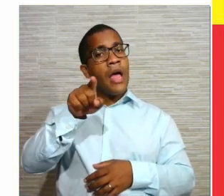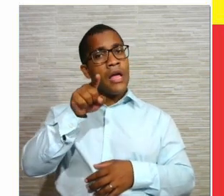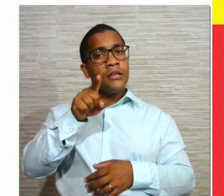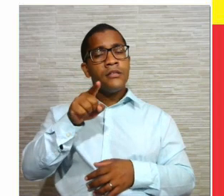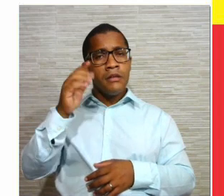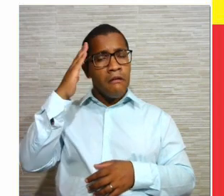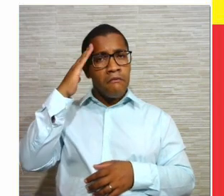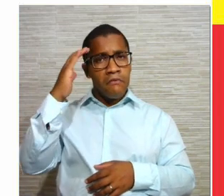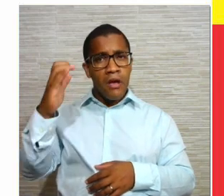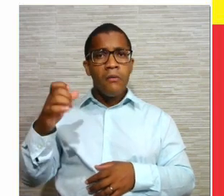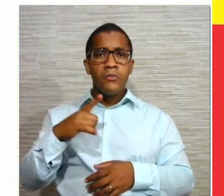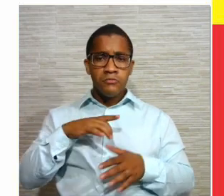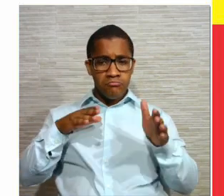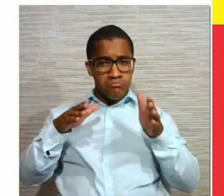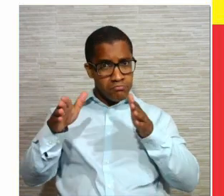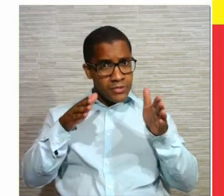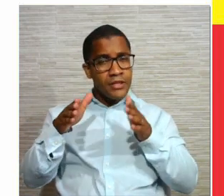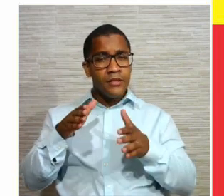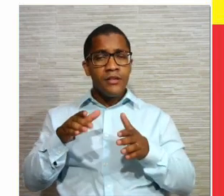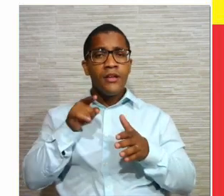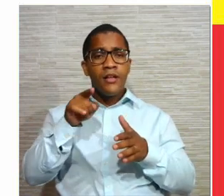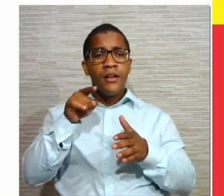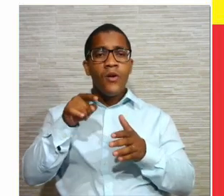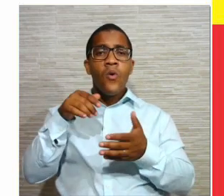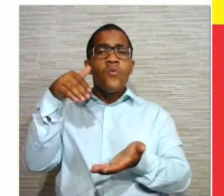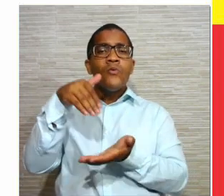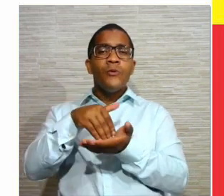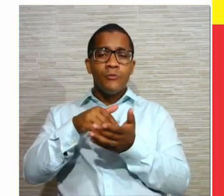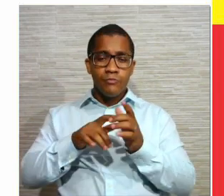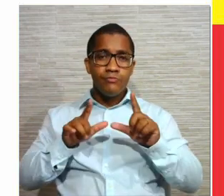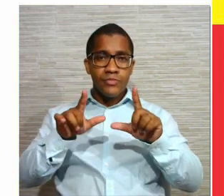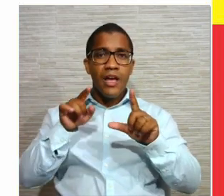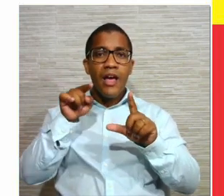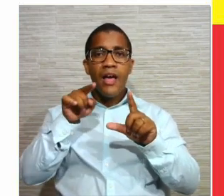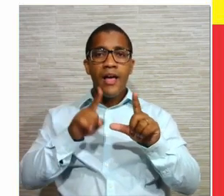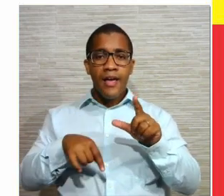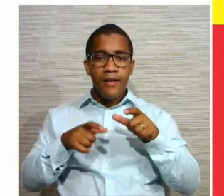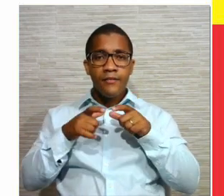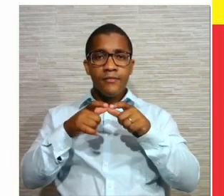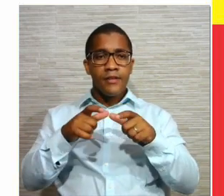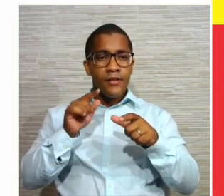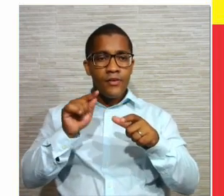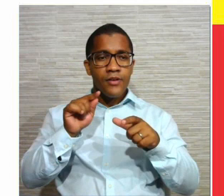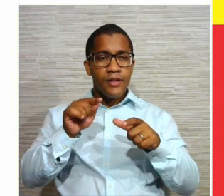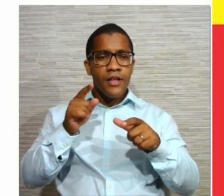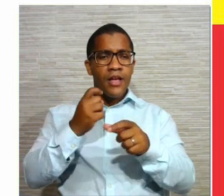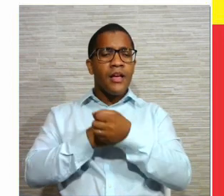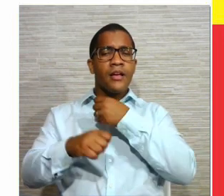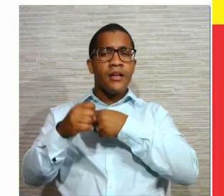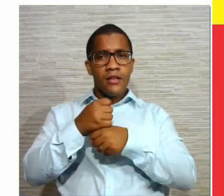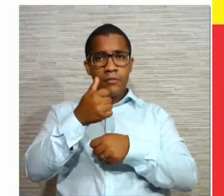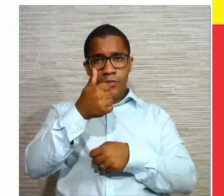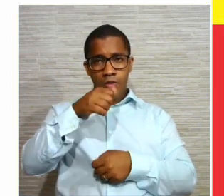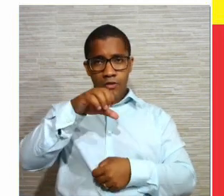muito sucesso, né, nesse momento. Esse é o último álbum deles, Adiós Amigos, que já foi gravado